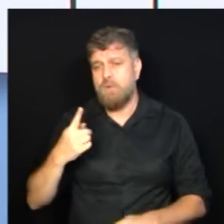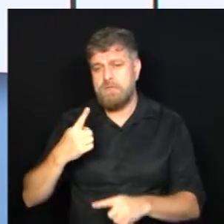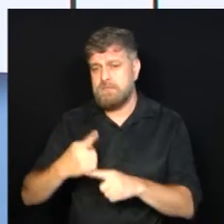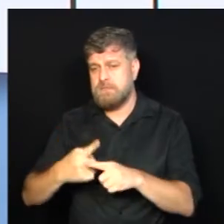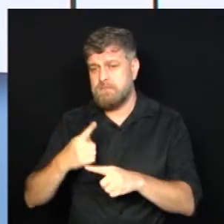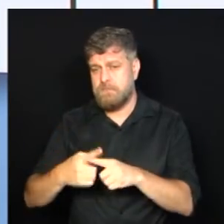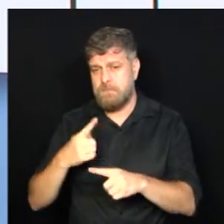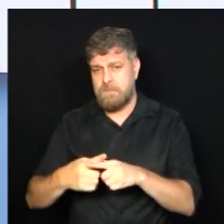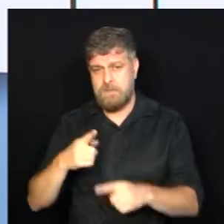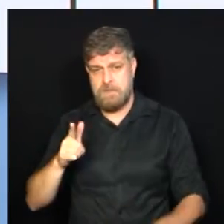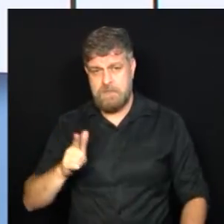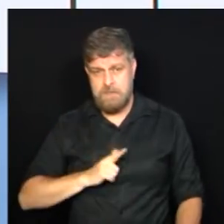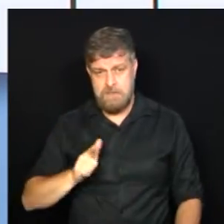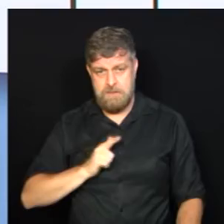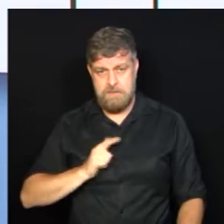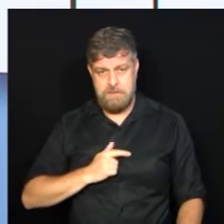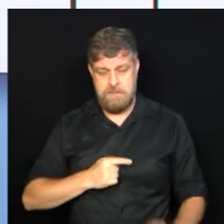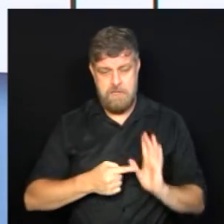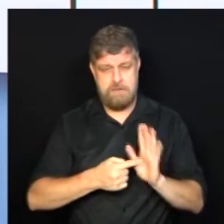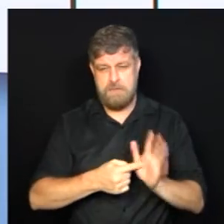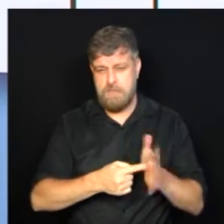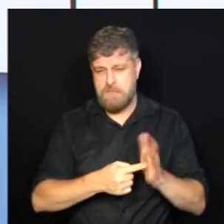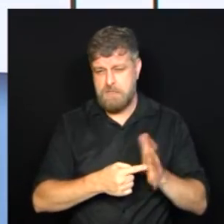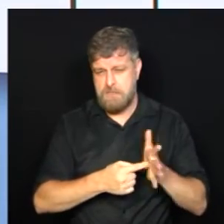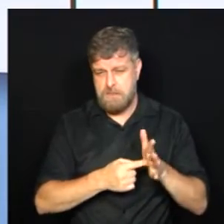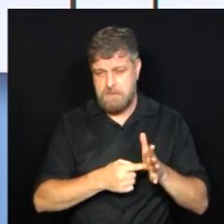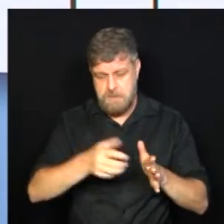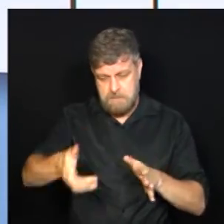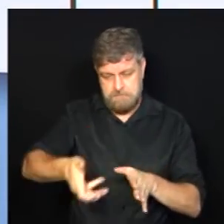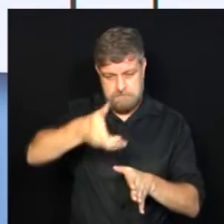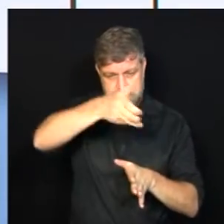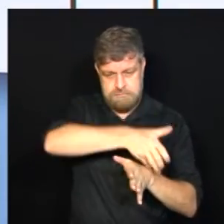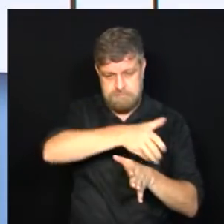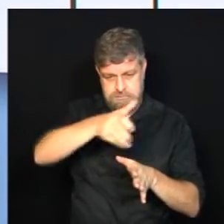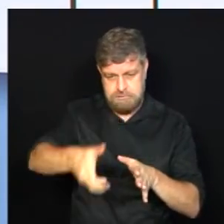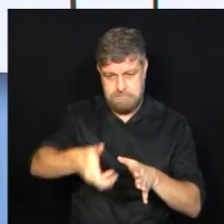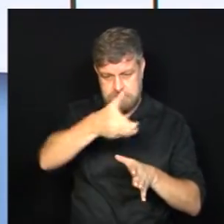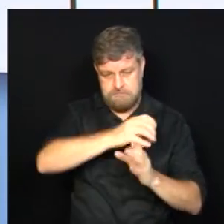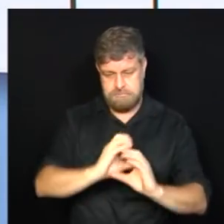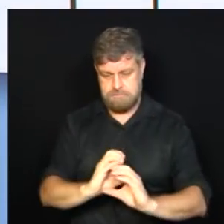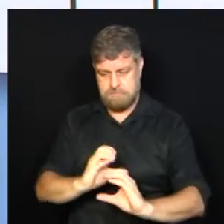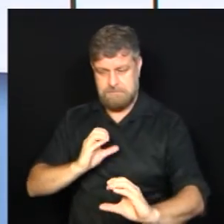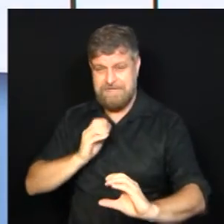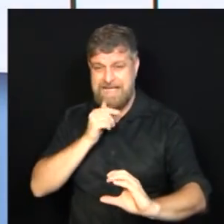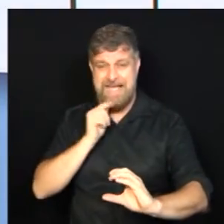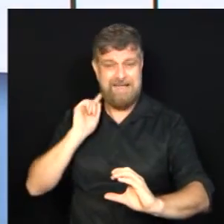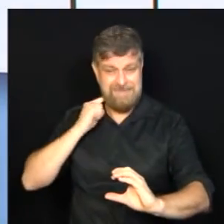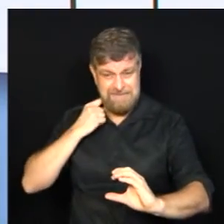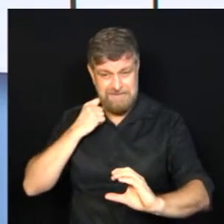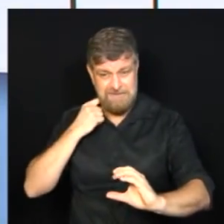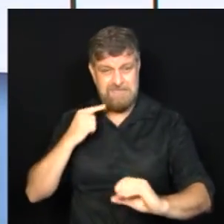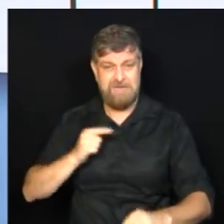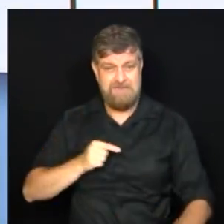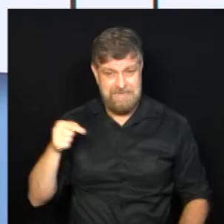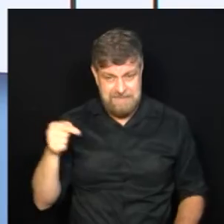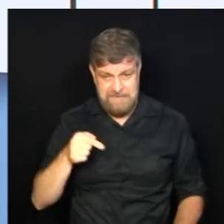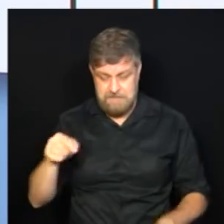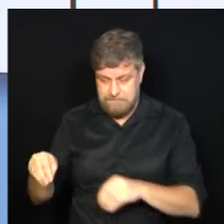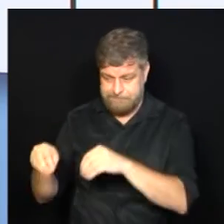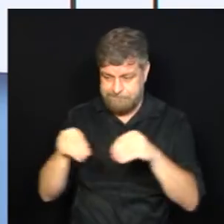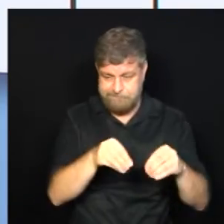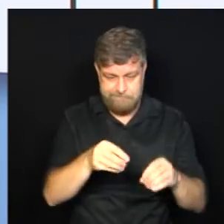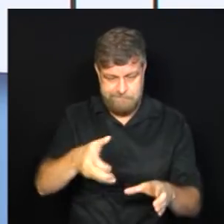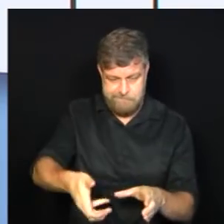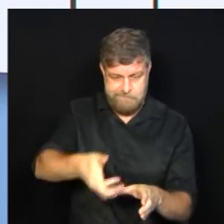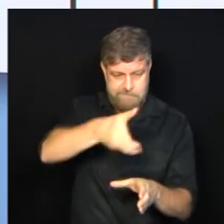justamente porque o maquinário que faz ali a obra da rede de esgoto da Sanasa, ele vai ter que ser colocado nesse local.